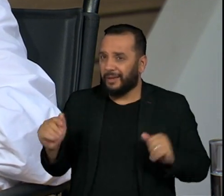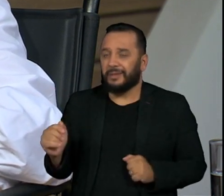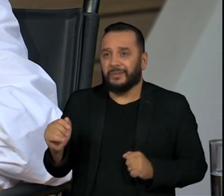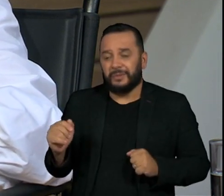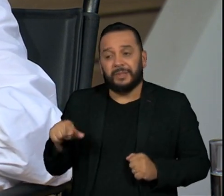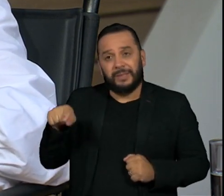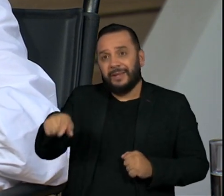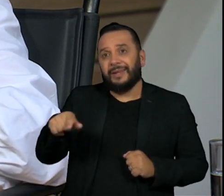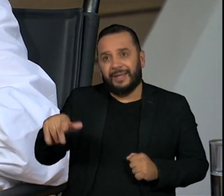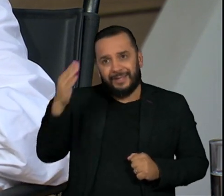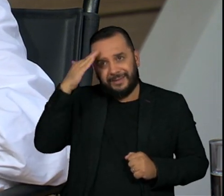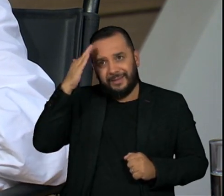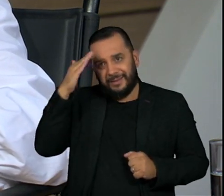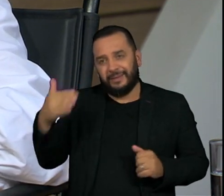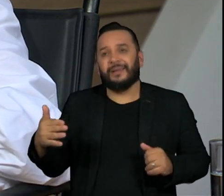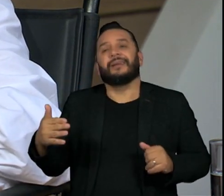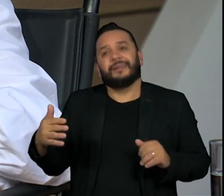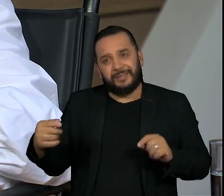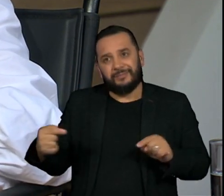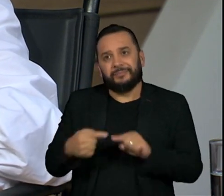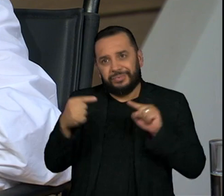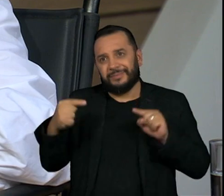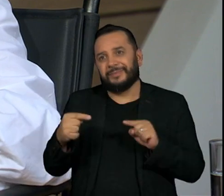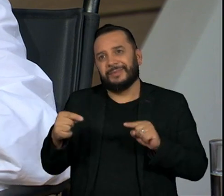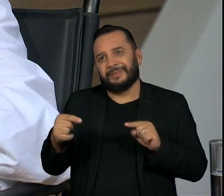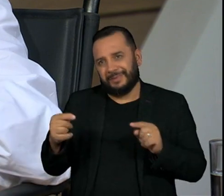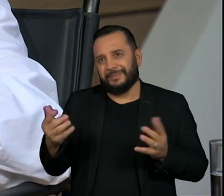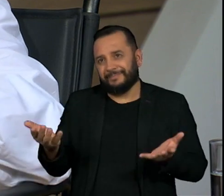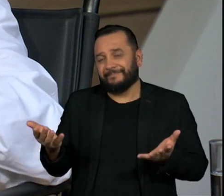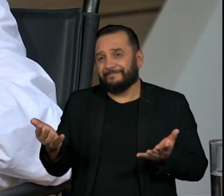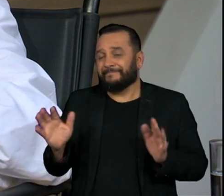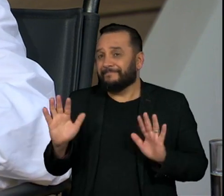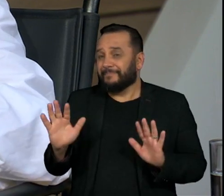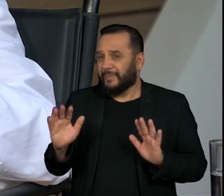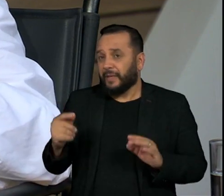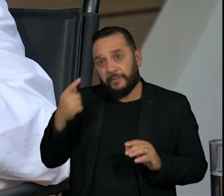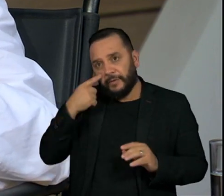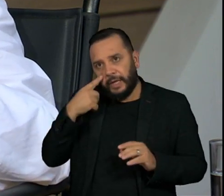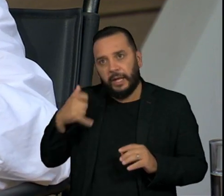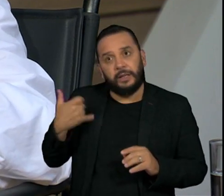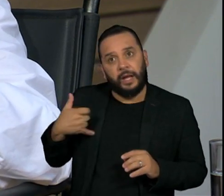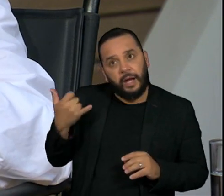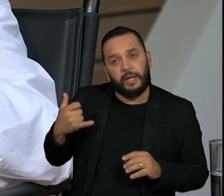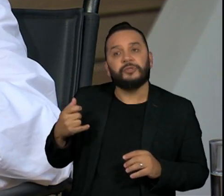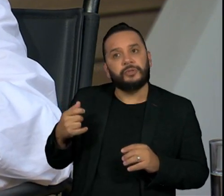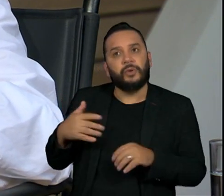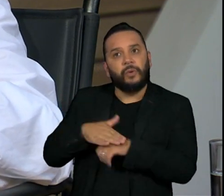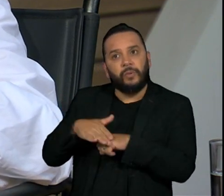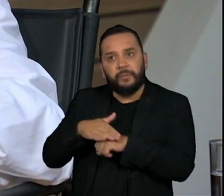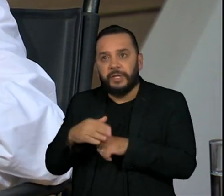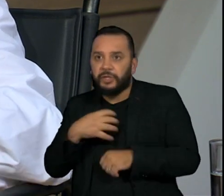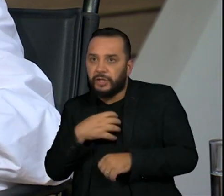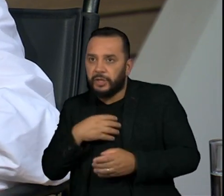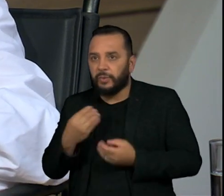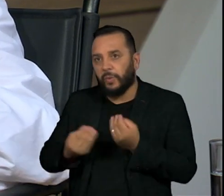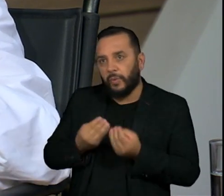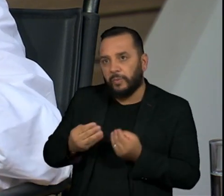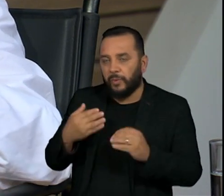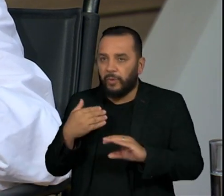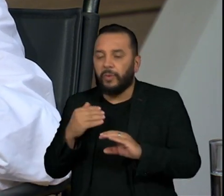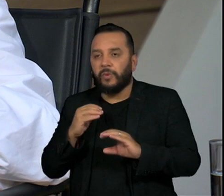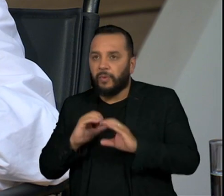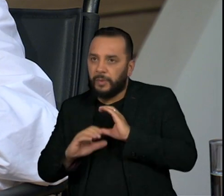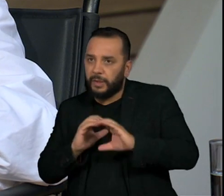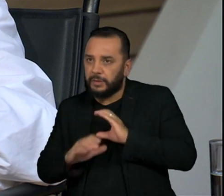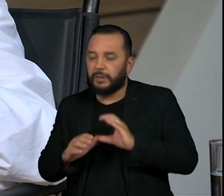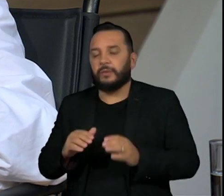que a criança se encontra, né, de maturidade para compreender, mas esclarecer. O esclarecimento, a transparência